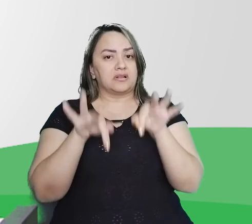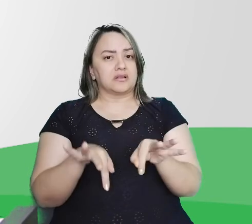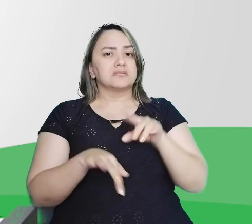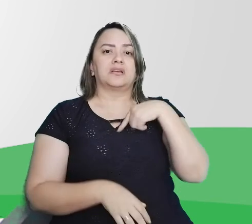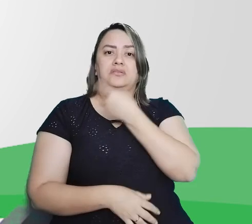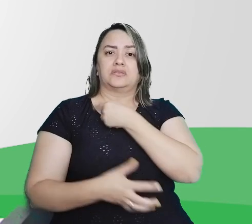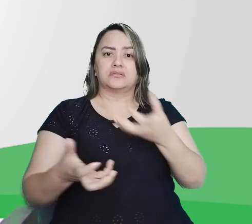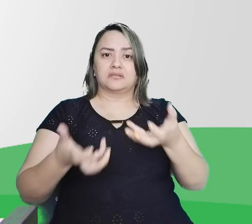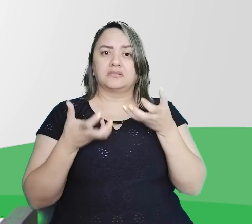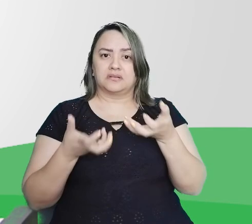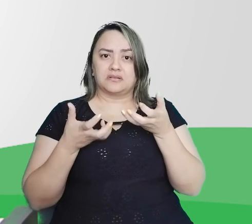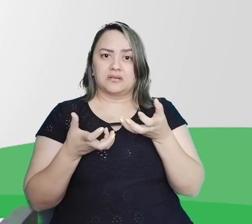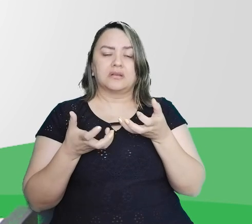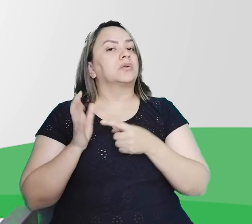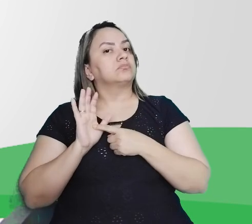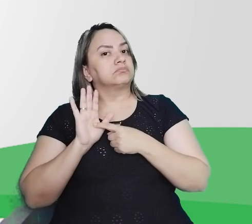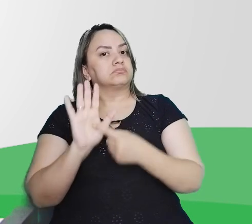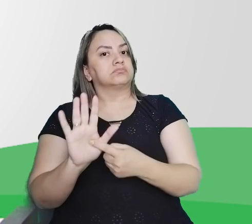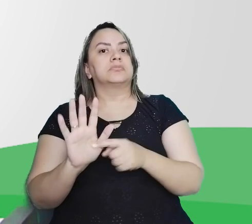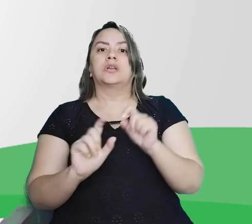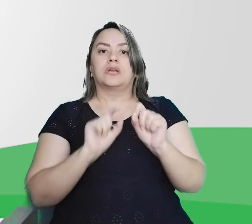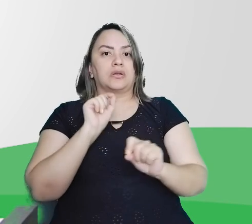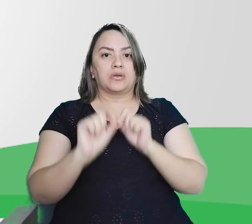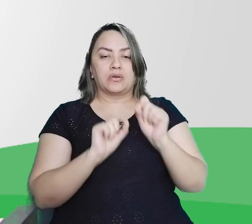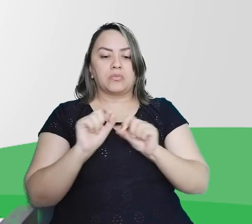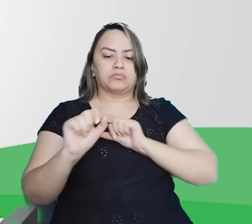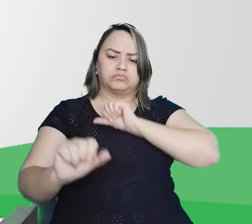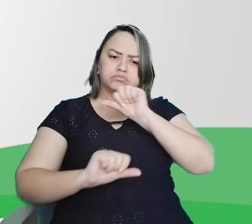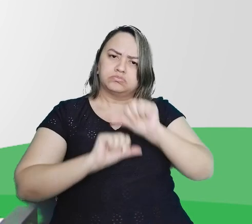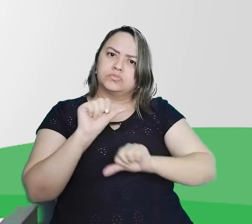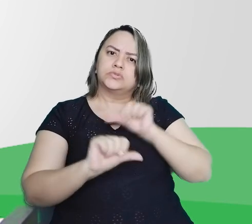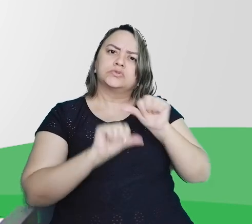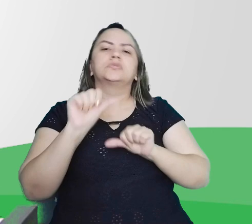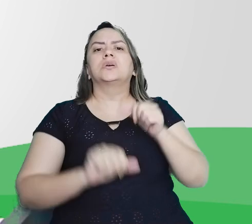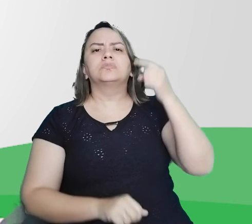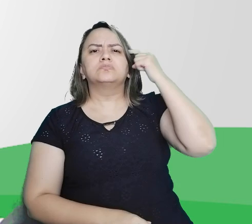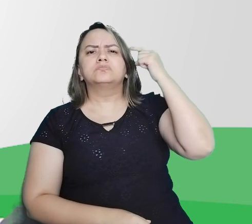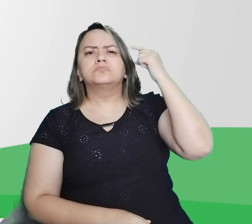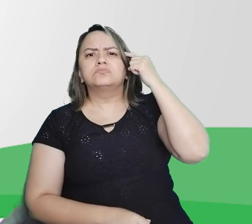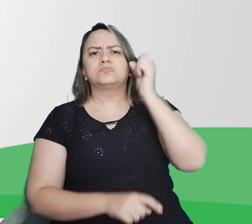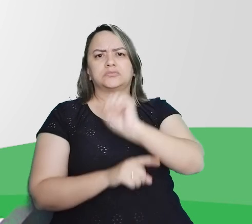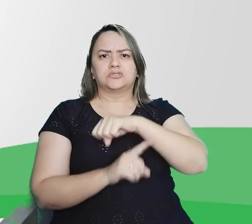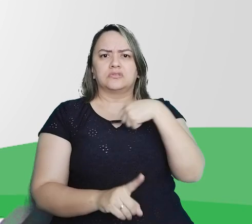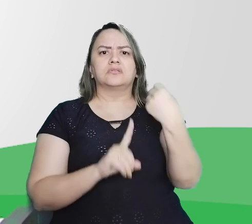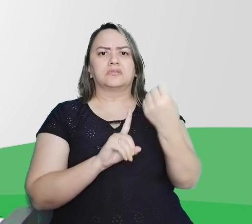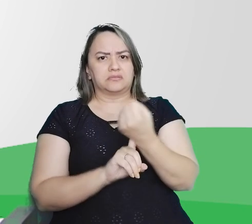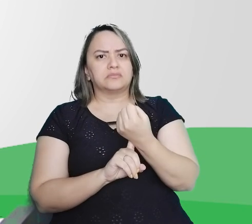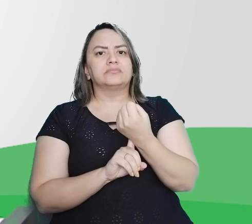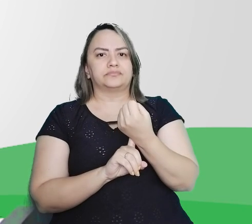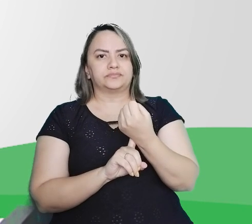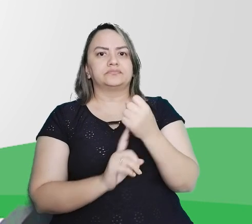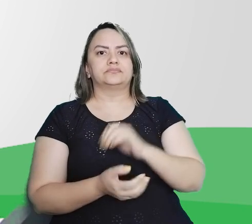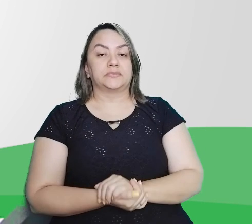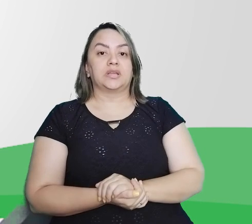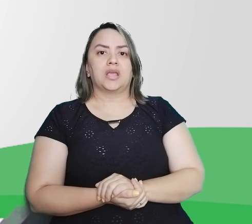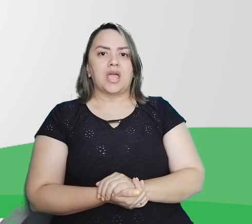a desnaturalização desse sistema, ou seja, enfatizamos seu caráter social e construído. E acabou